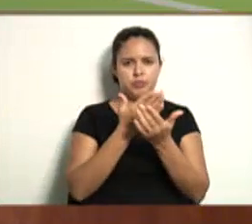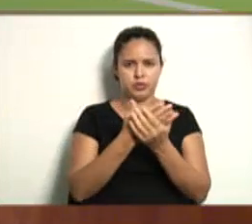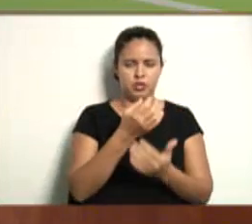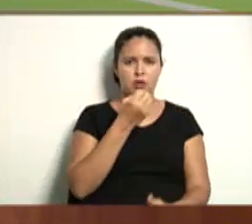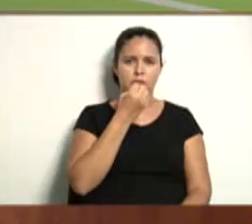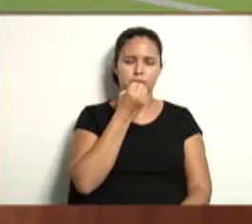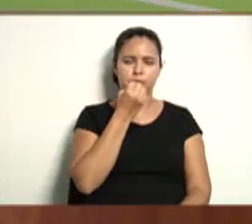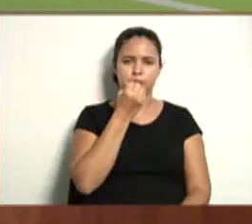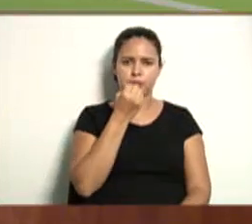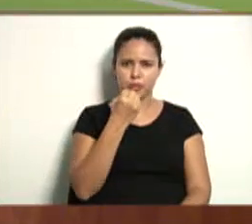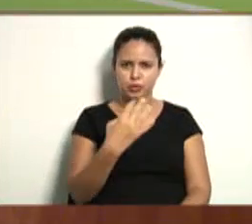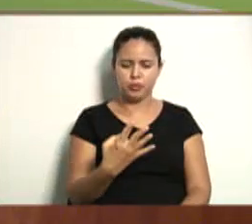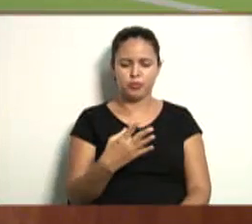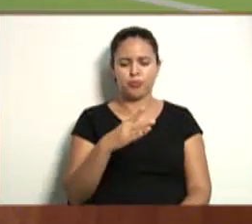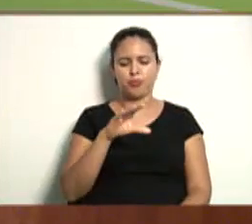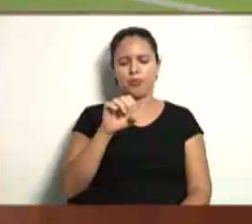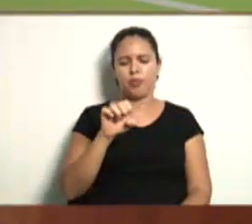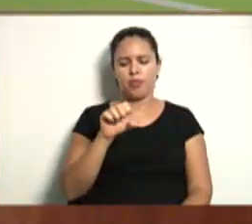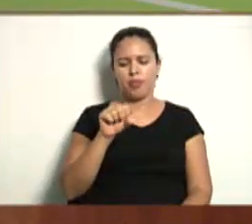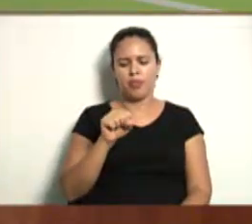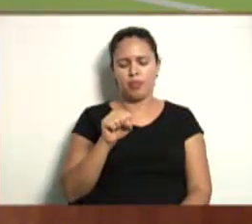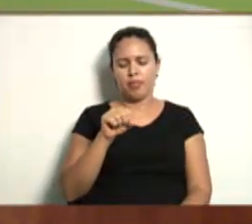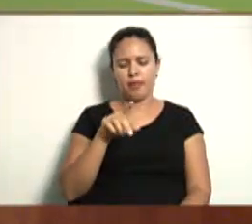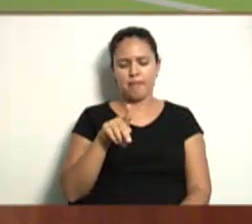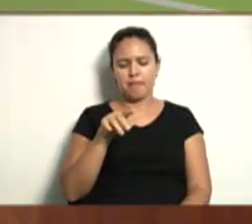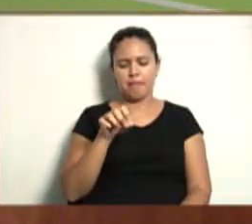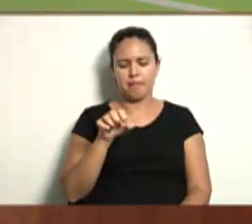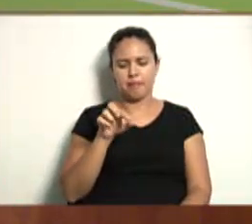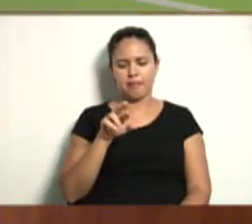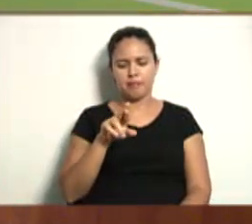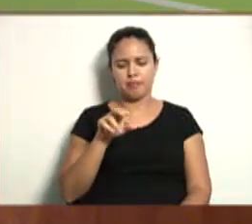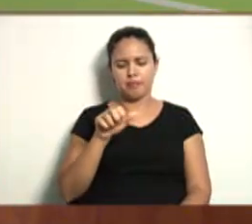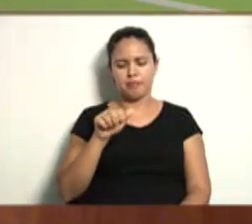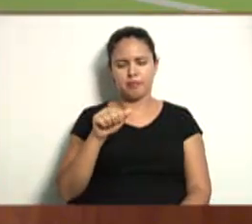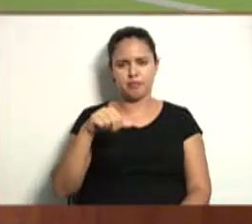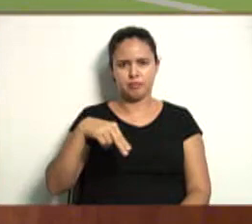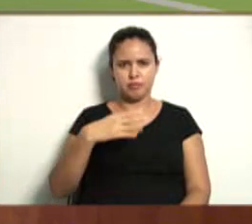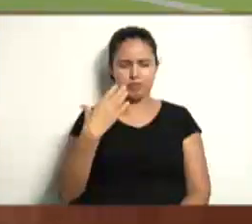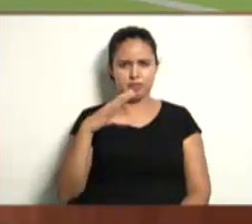Esperança, Alta Floresta, o aluno